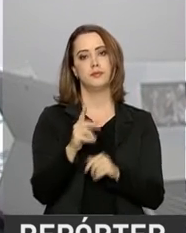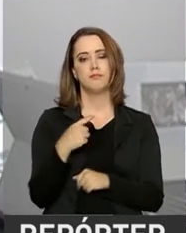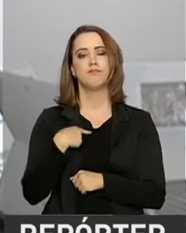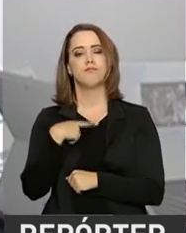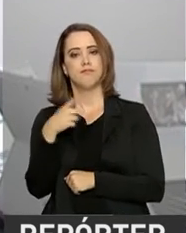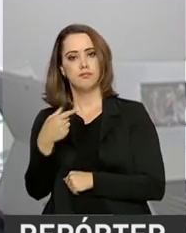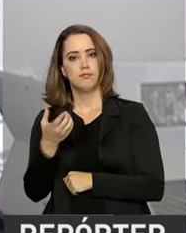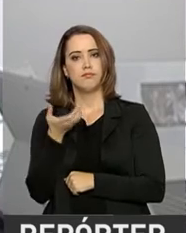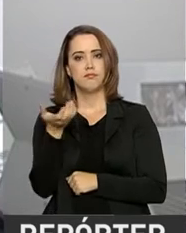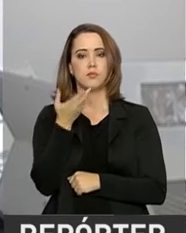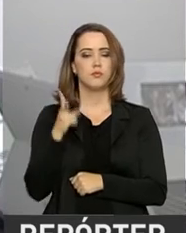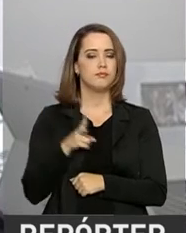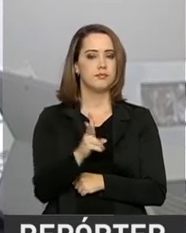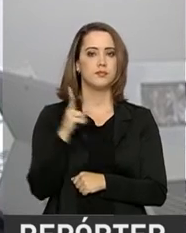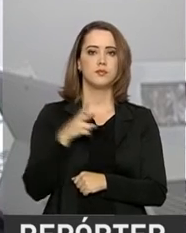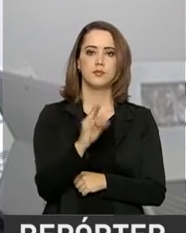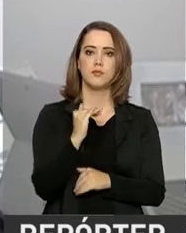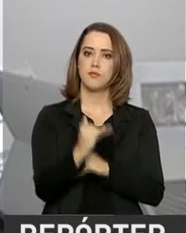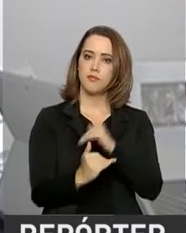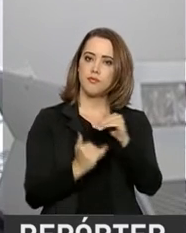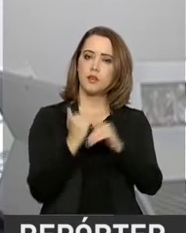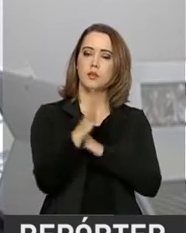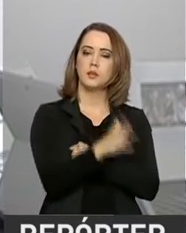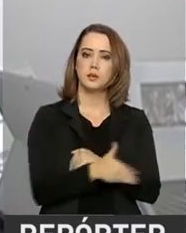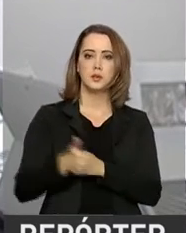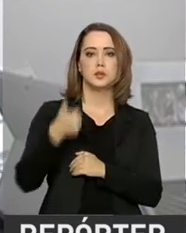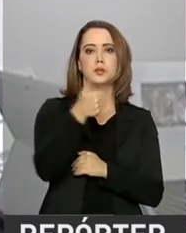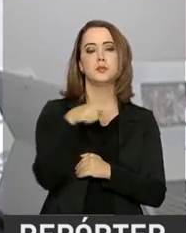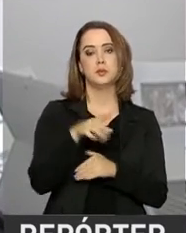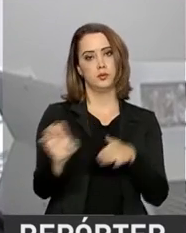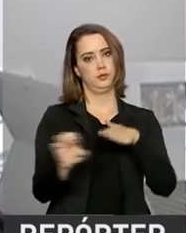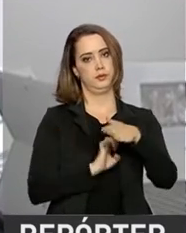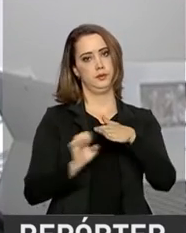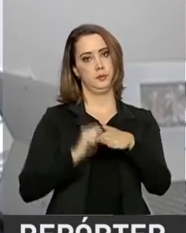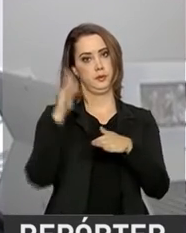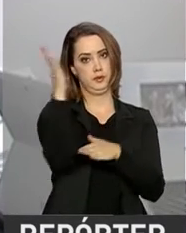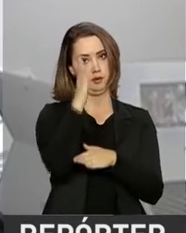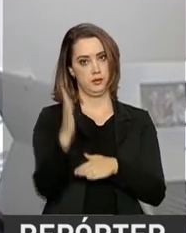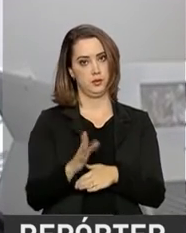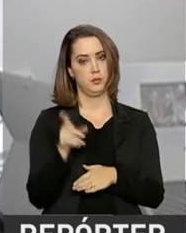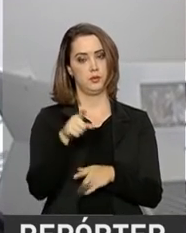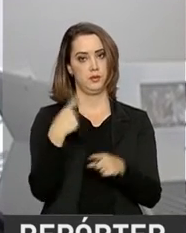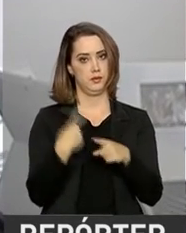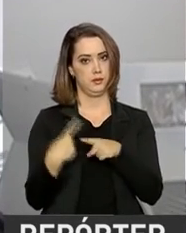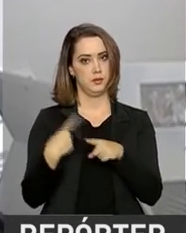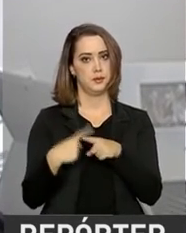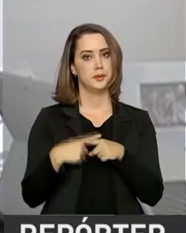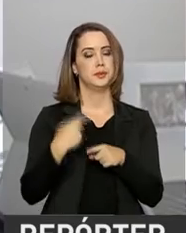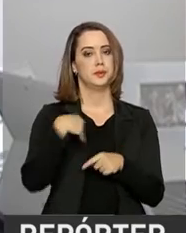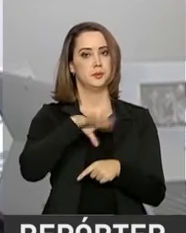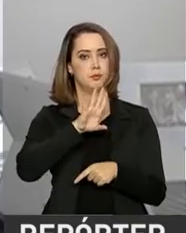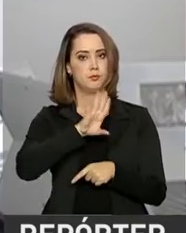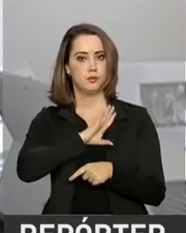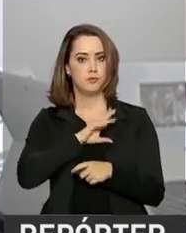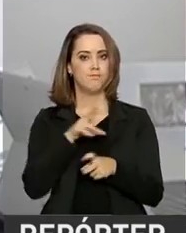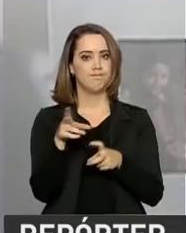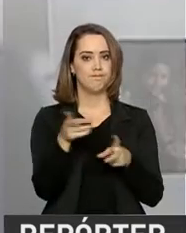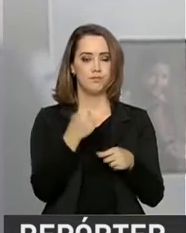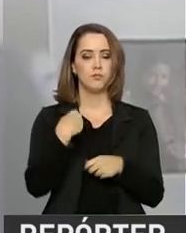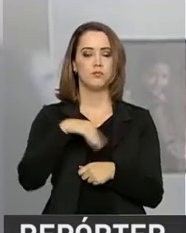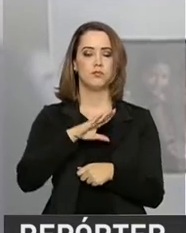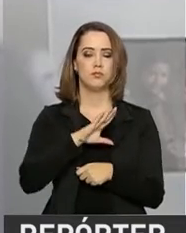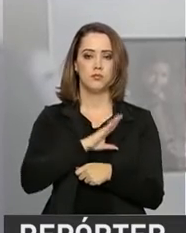fortalecer cada vez mais a marca no brasil se for se consolidar nesse segmento premium que é onde nós fomos especialista